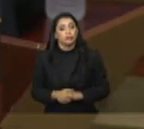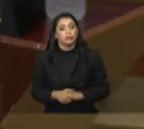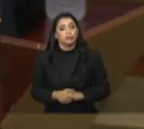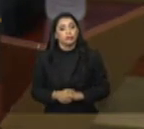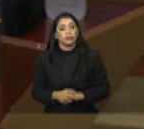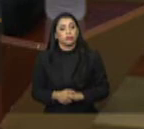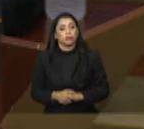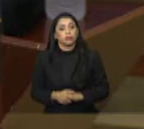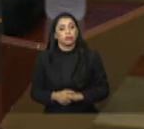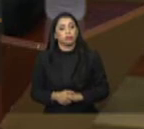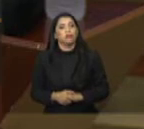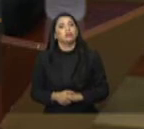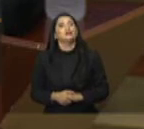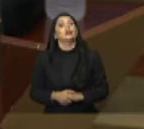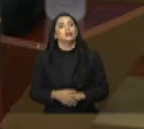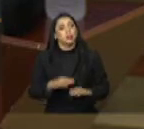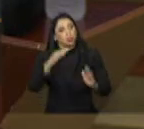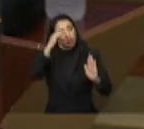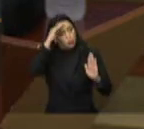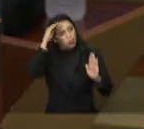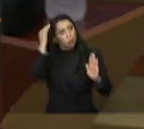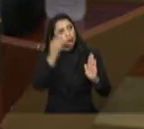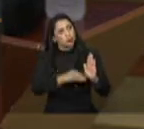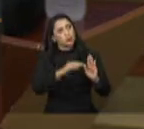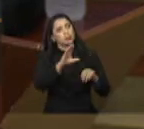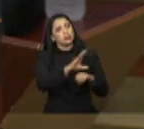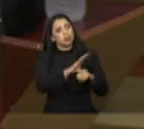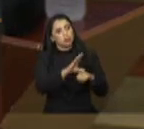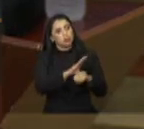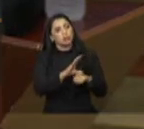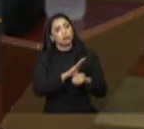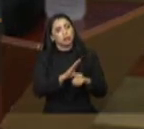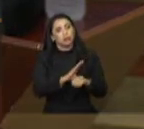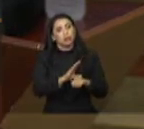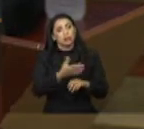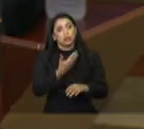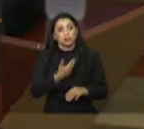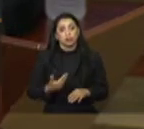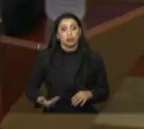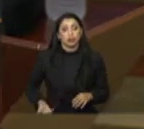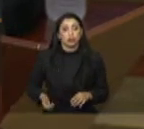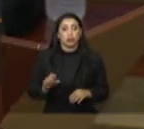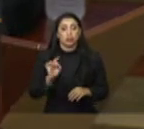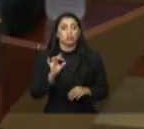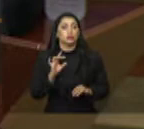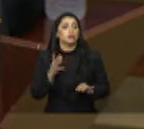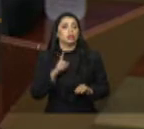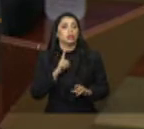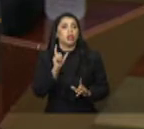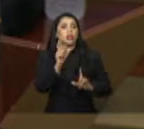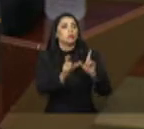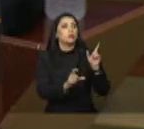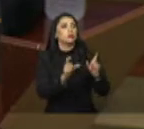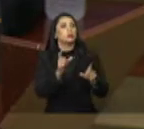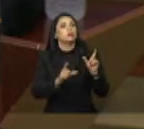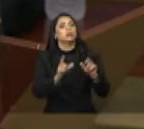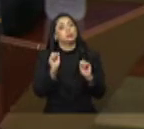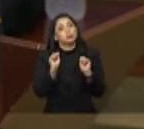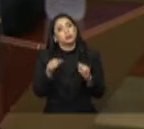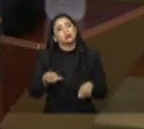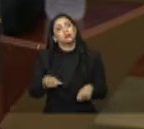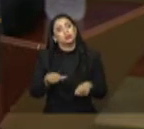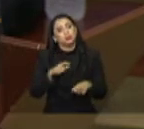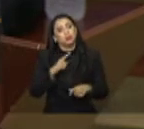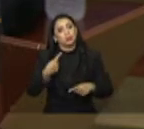o comprimento dos deveres constitucionais impostos ao estado brasileiro sem permitir que pela simples invocação em abstrato da reserva do possível